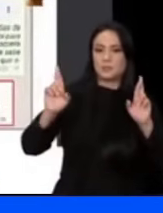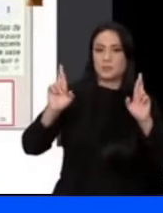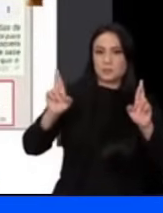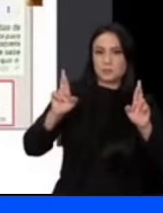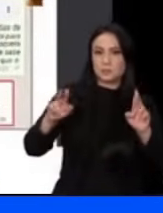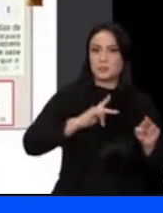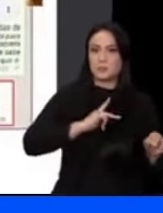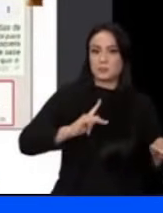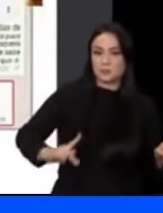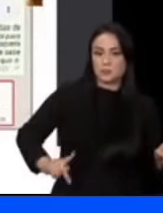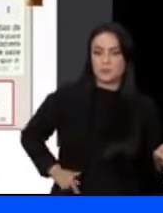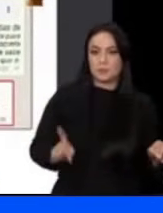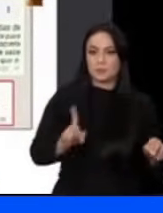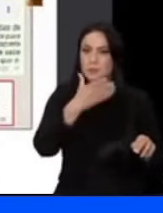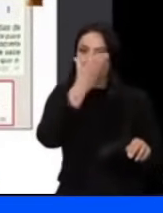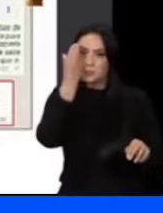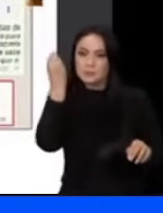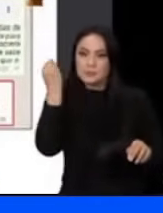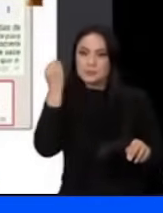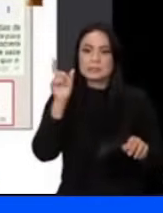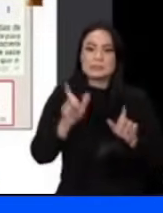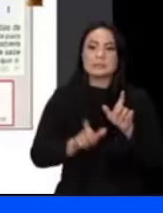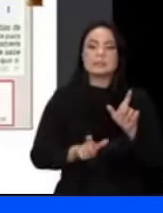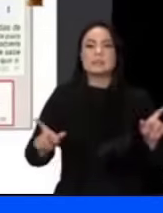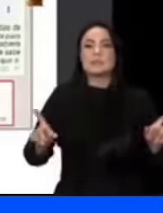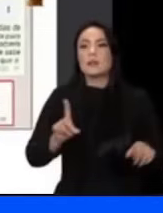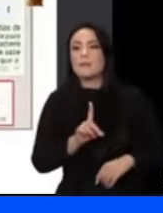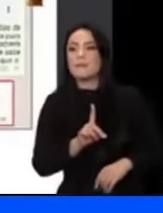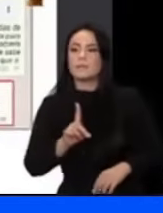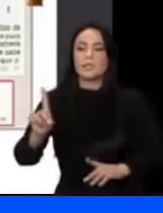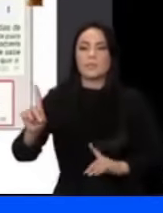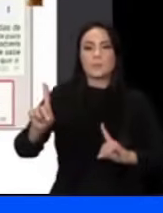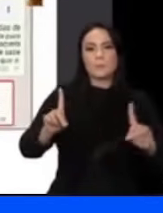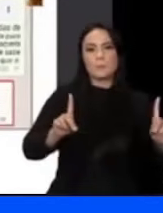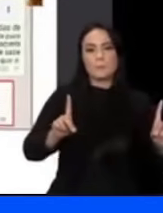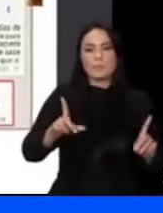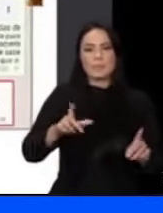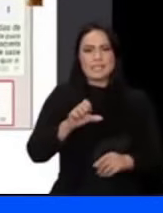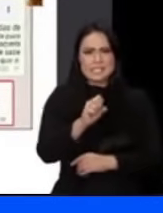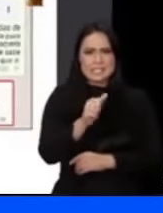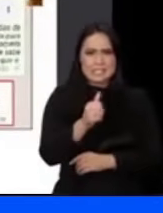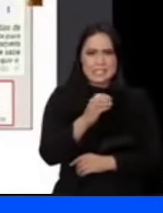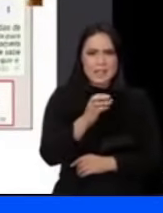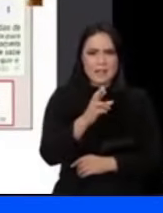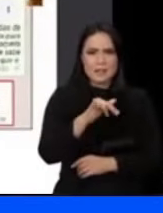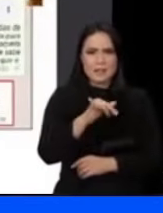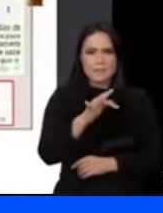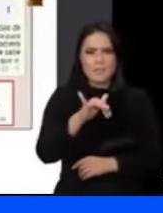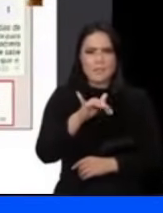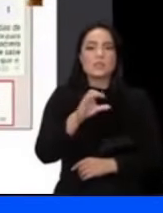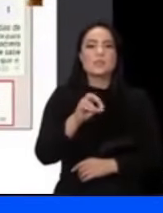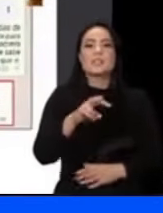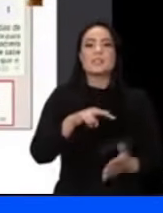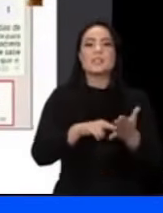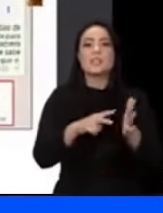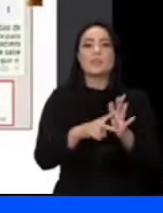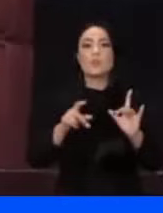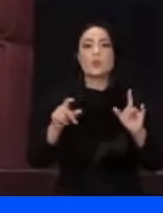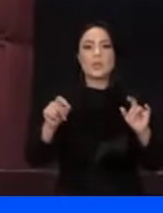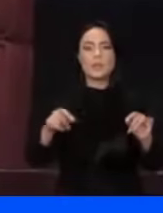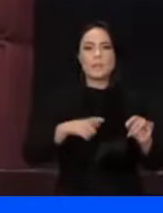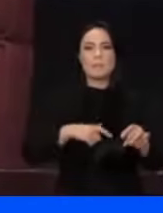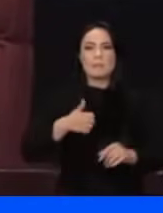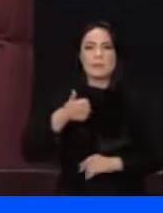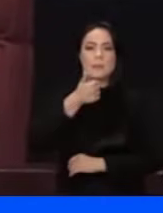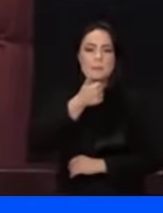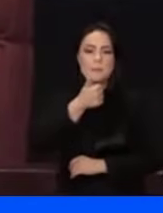presidente não se esqueça dos que estão indo para o sacrifício. O sacrifício seria ir tomar cerveja